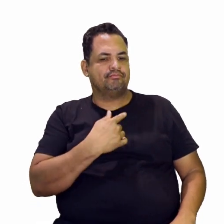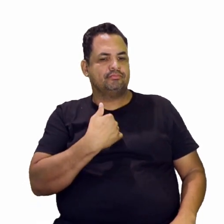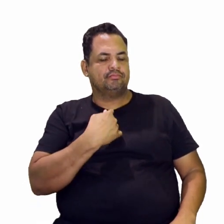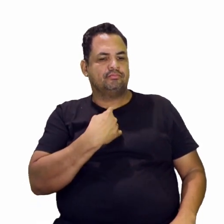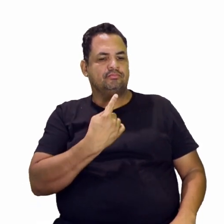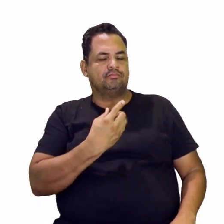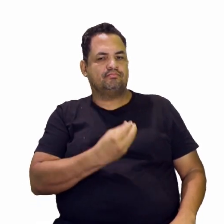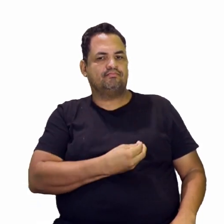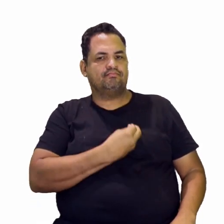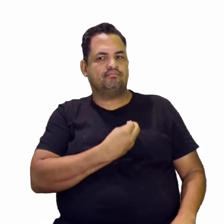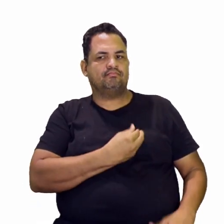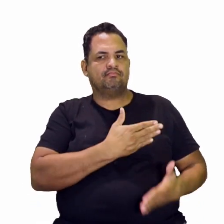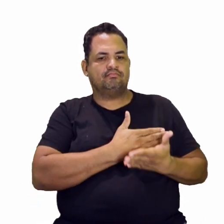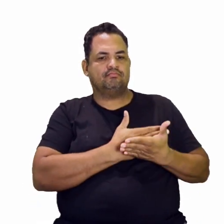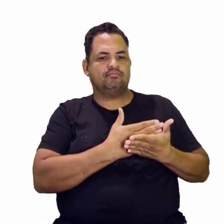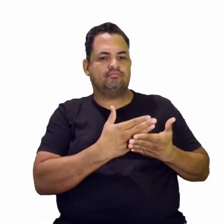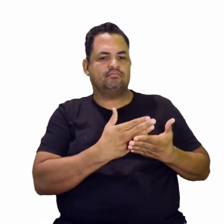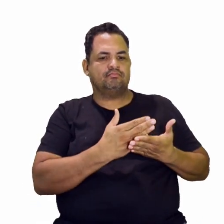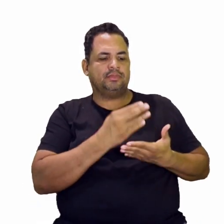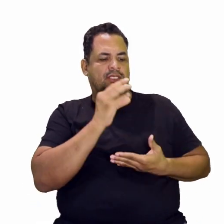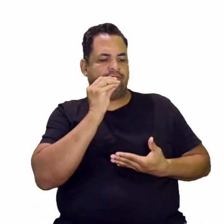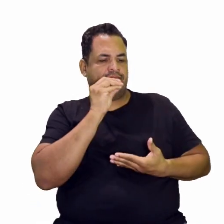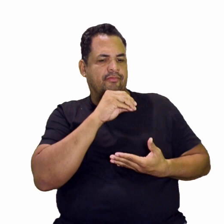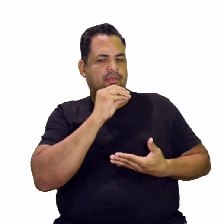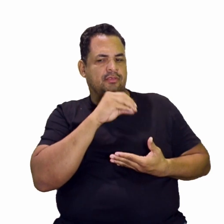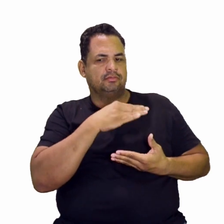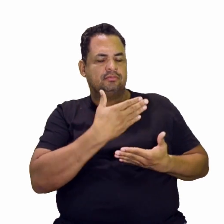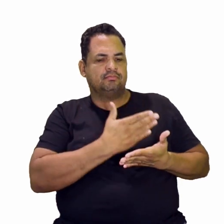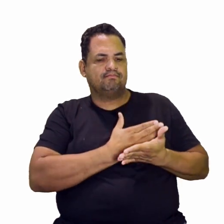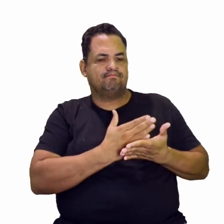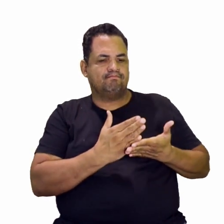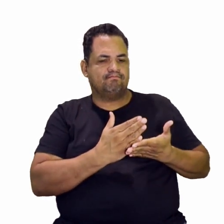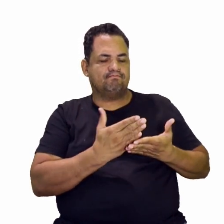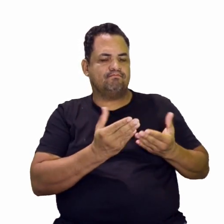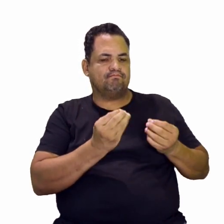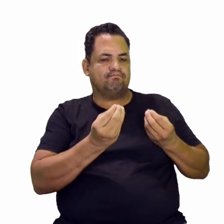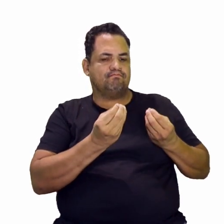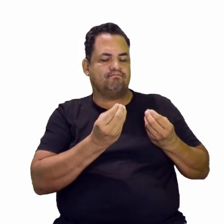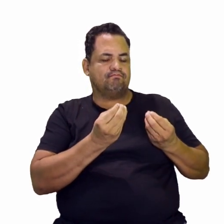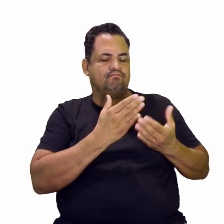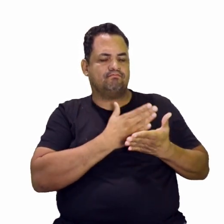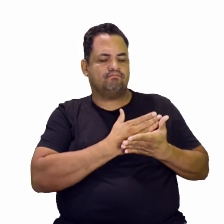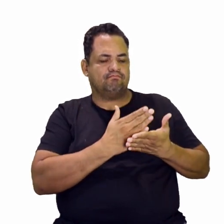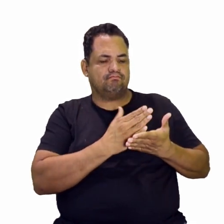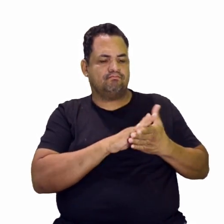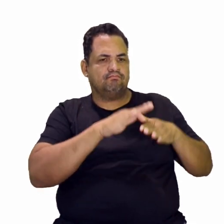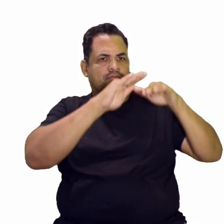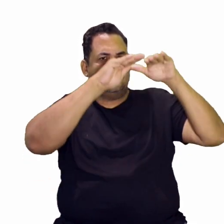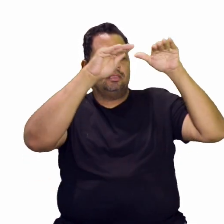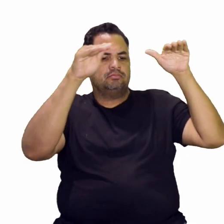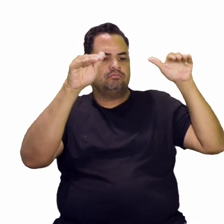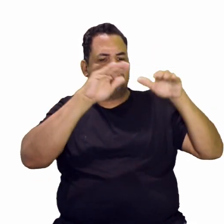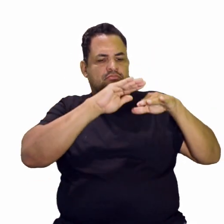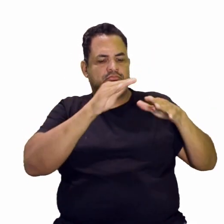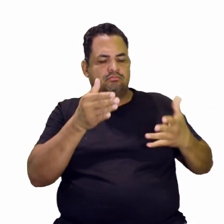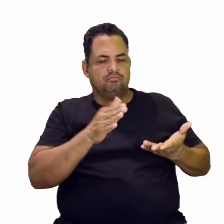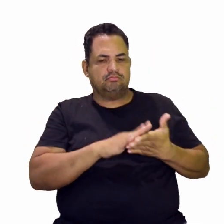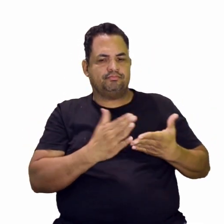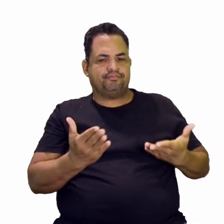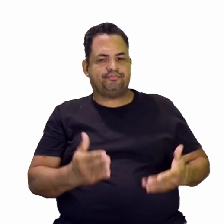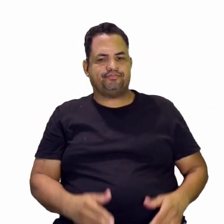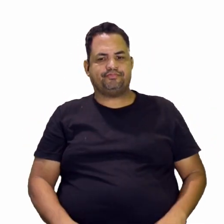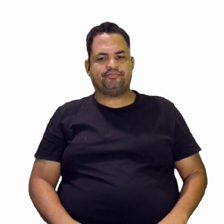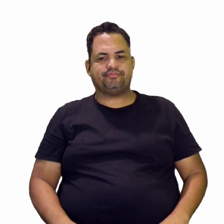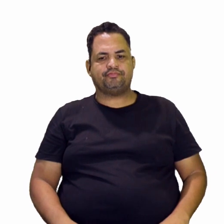a vida começar tão fragilizada, né, tão frágil, começar na superfície da Terra como acreditava a